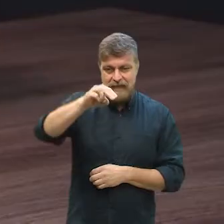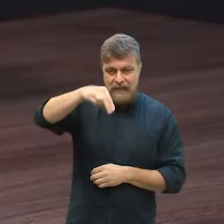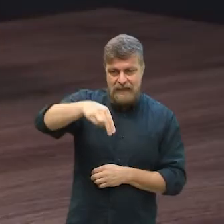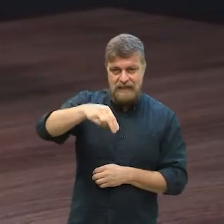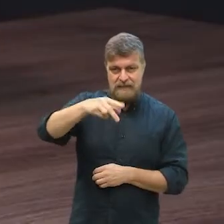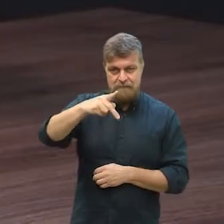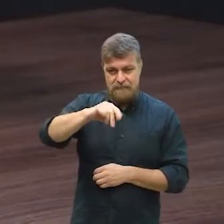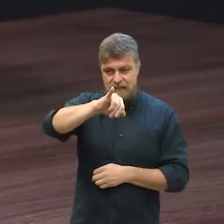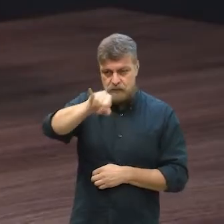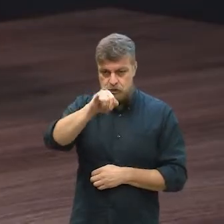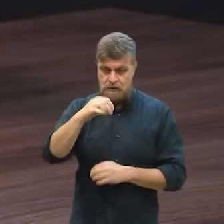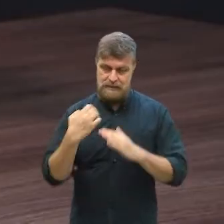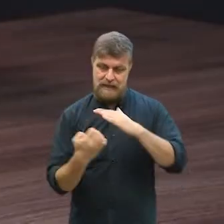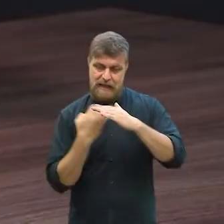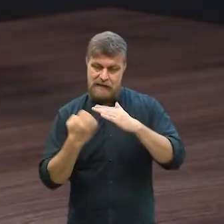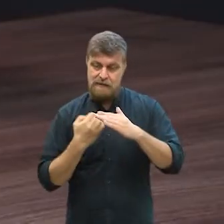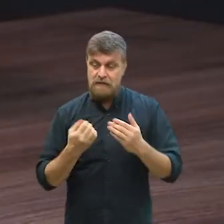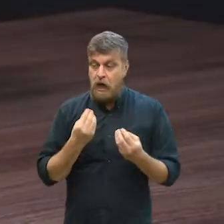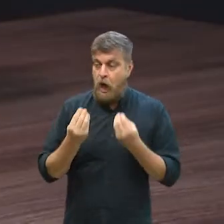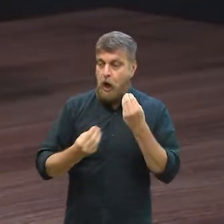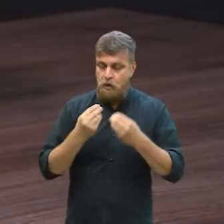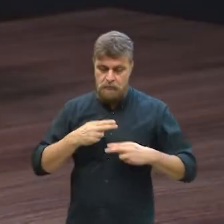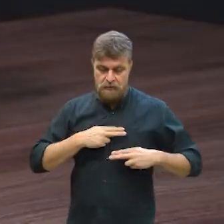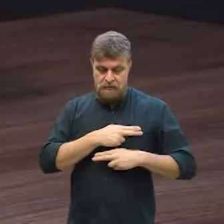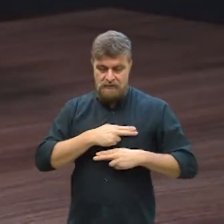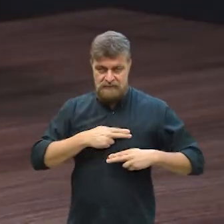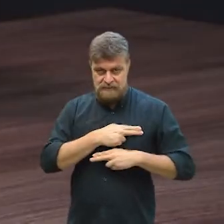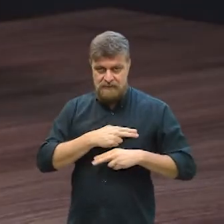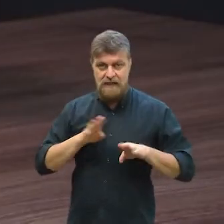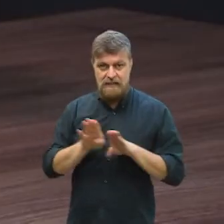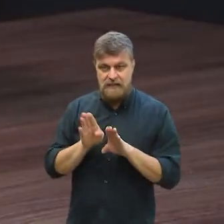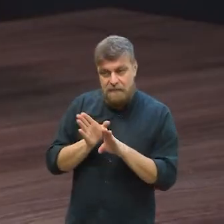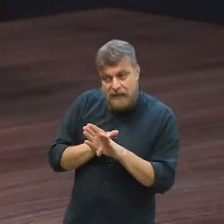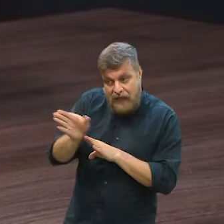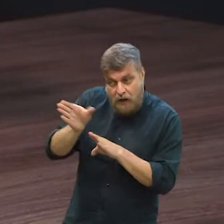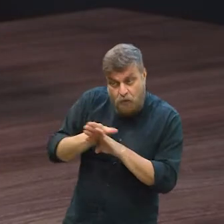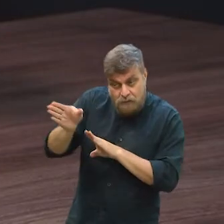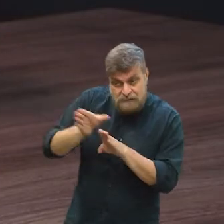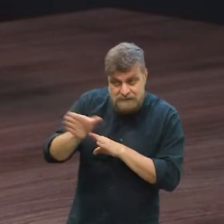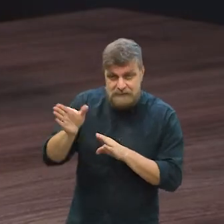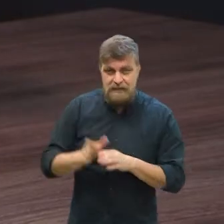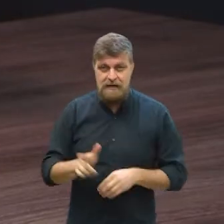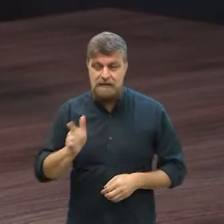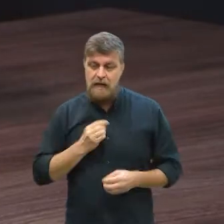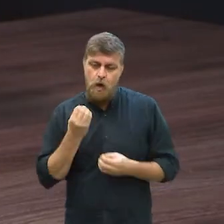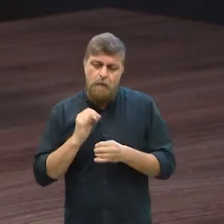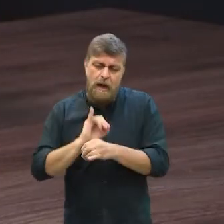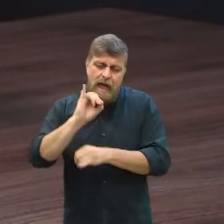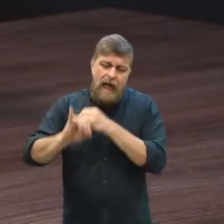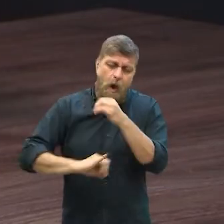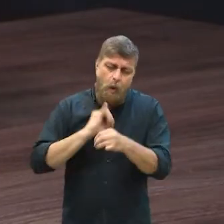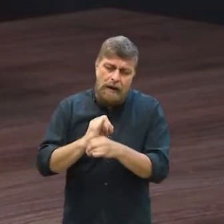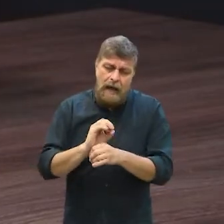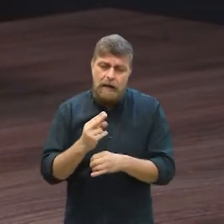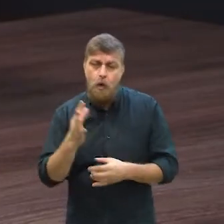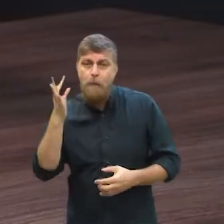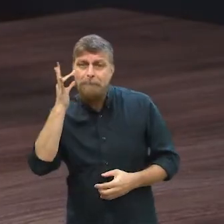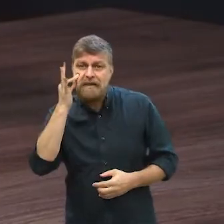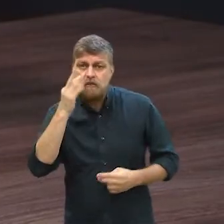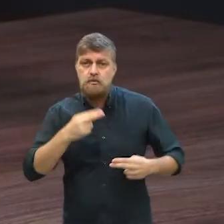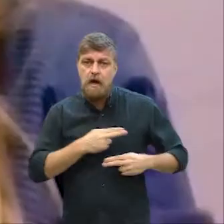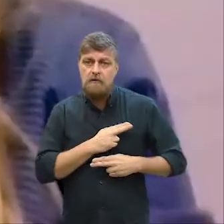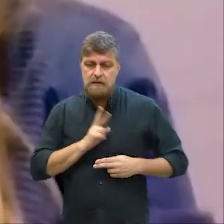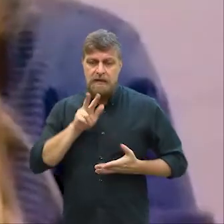Que tipo de consultoria ele deve buscar? Ou o próprio Sebrae também consegue ajudá-lo? É via online,